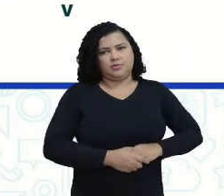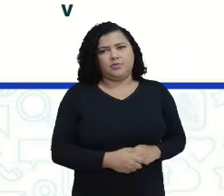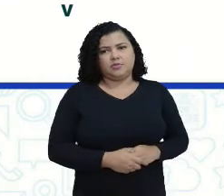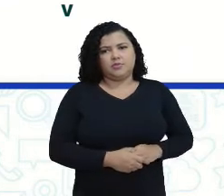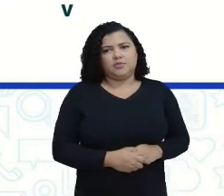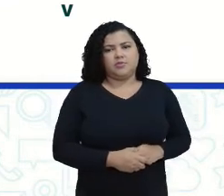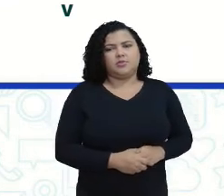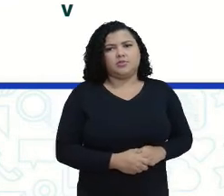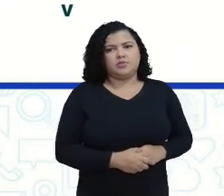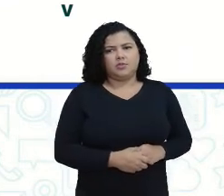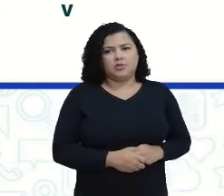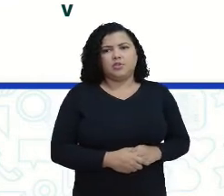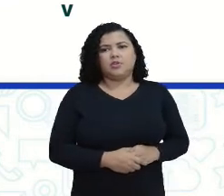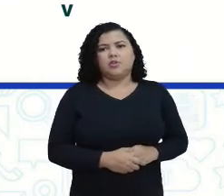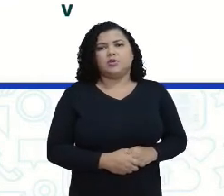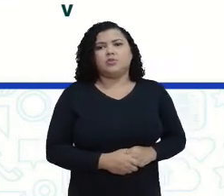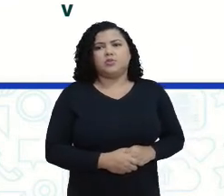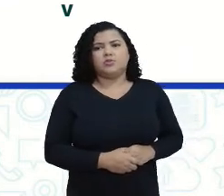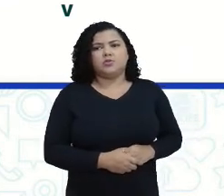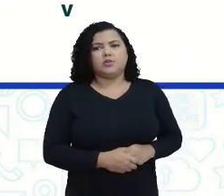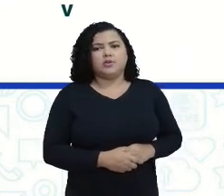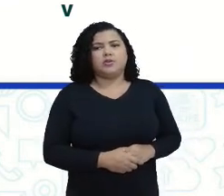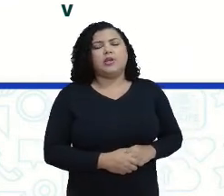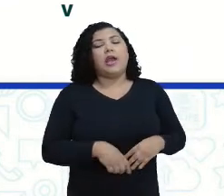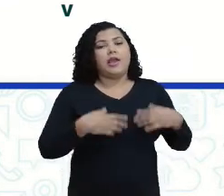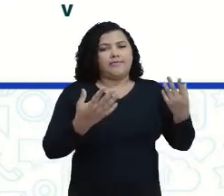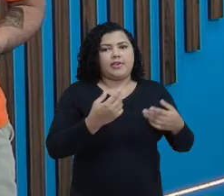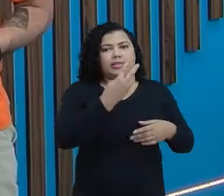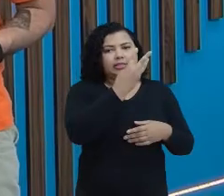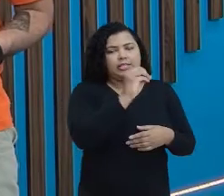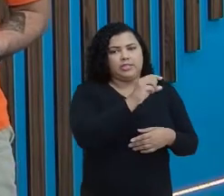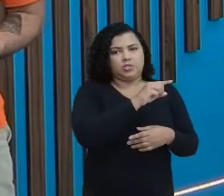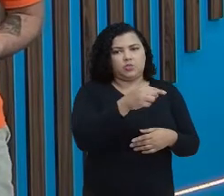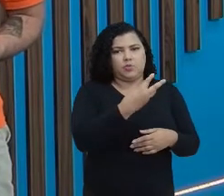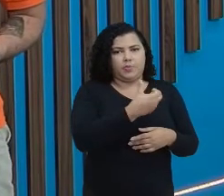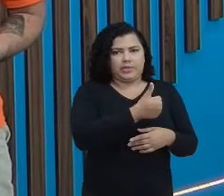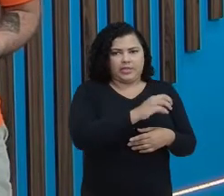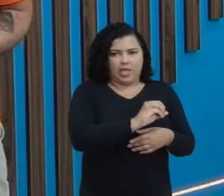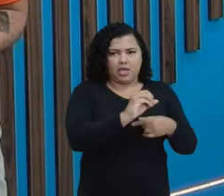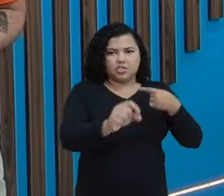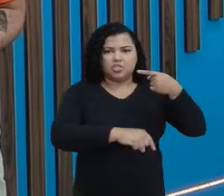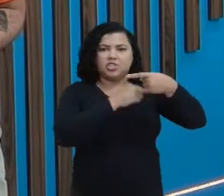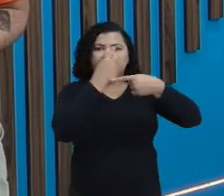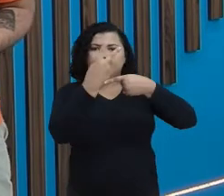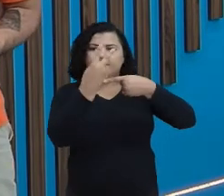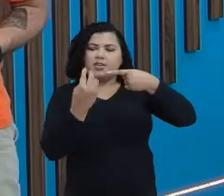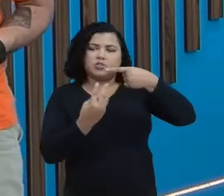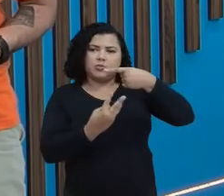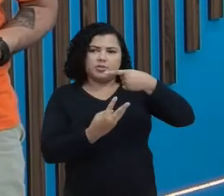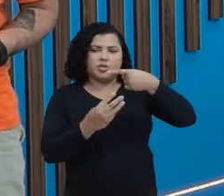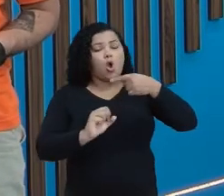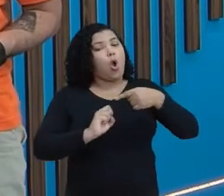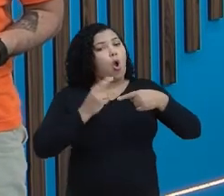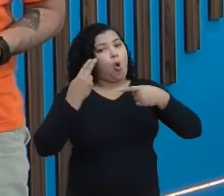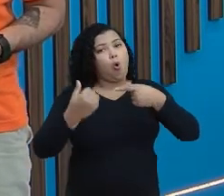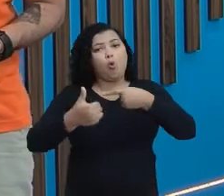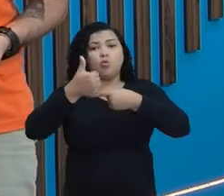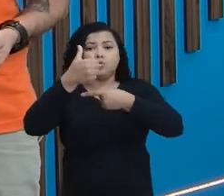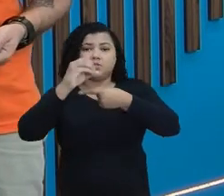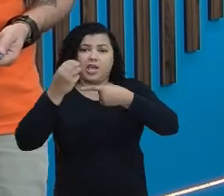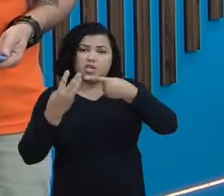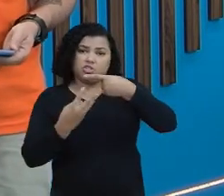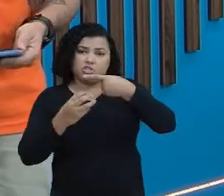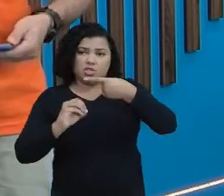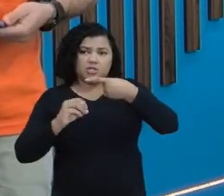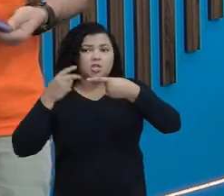sobre 10 e no caso aqui eu inverti V sobre 3. Ou eu posso inverter 10 sobre 30 e permanecer